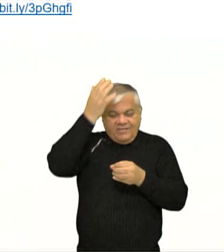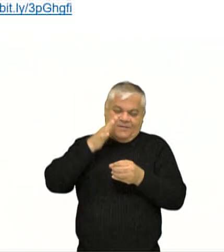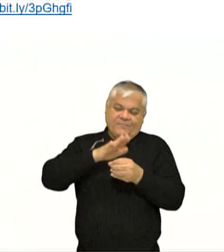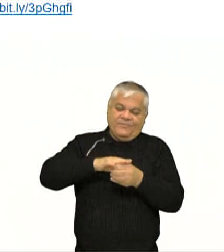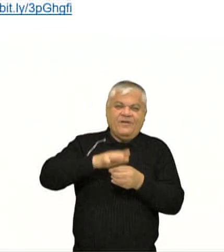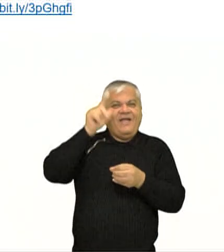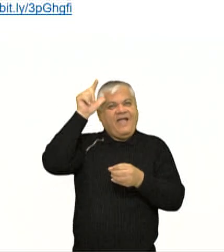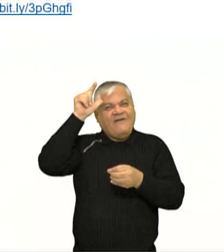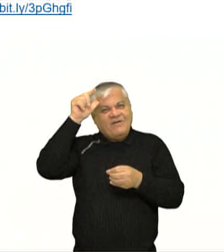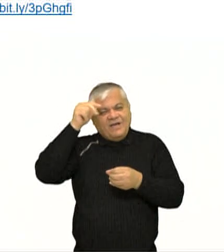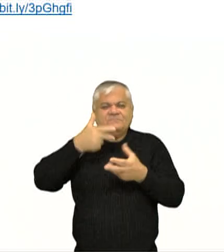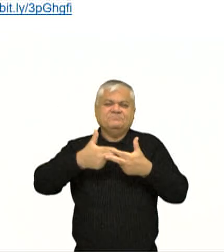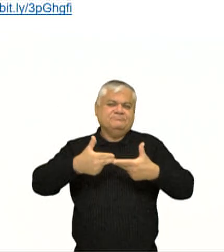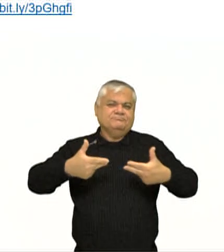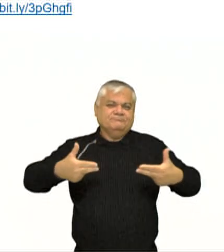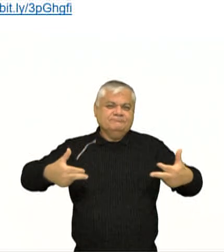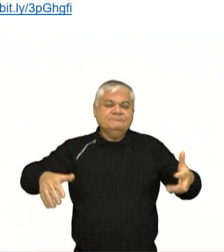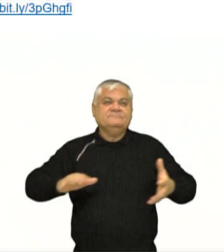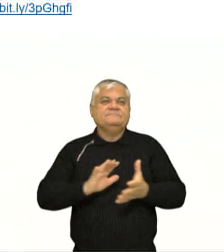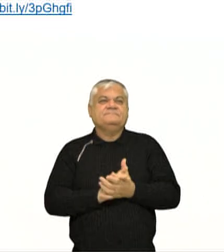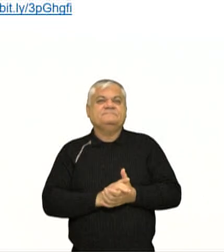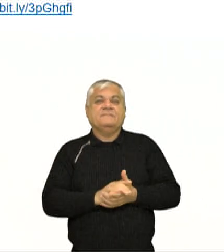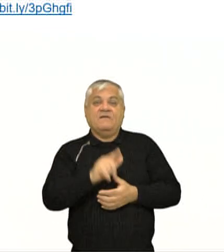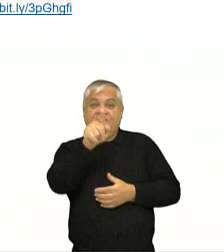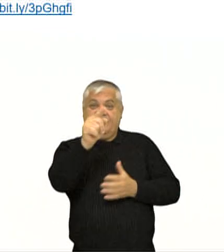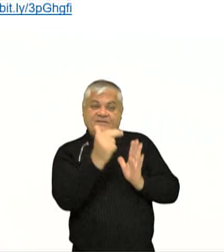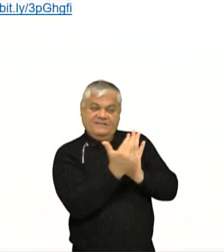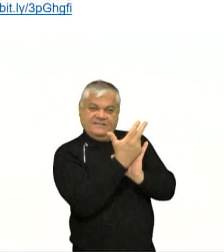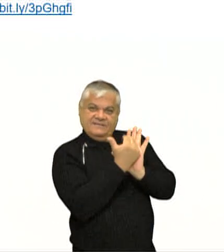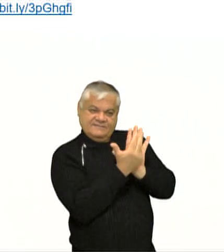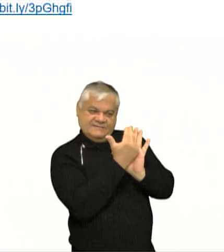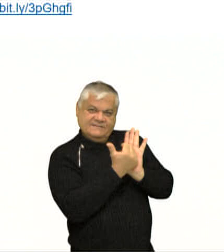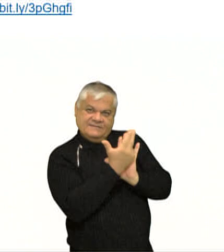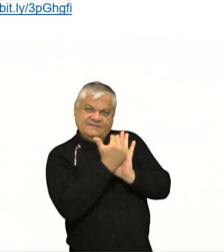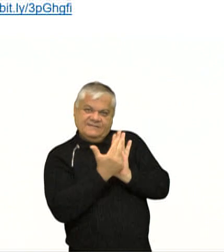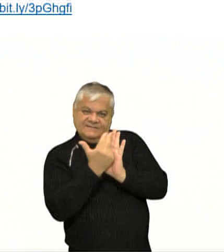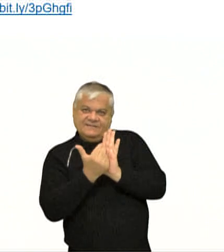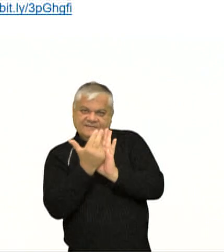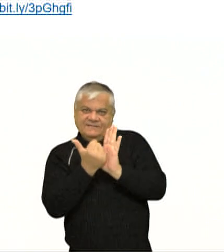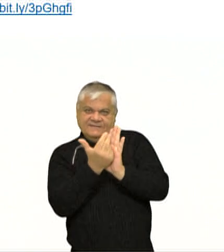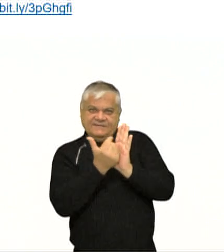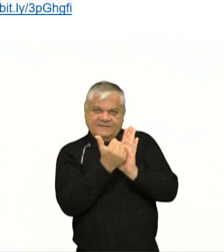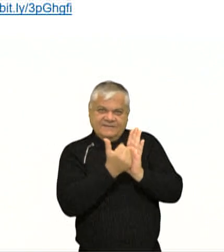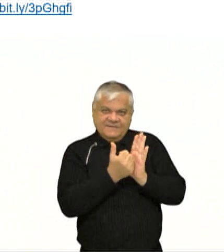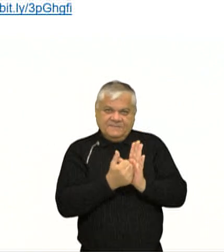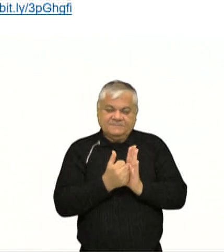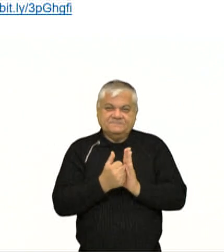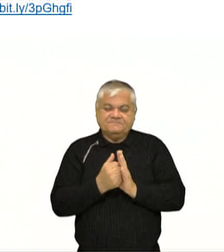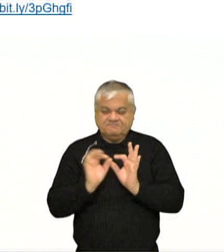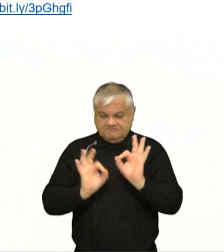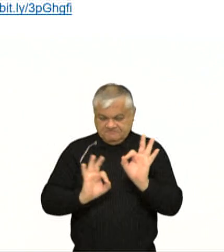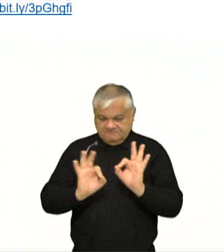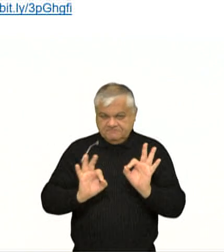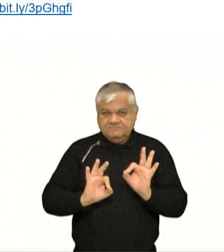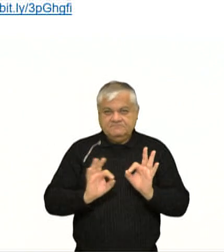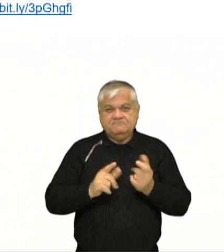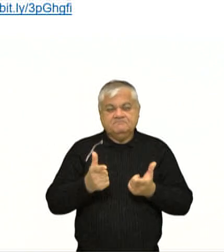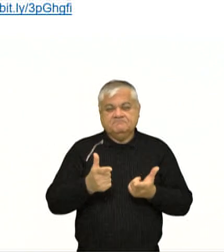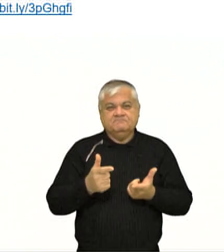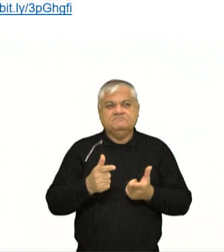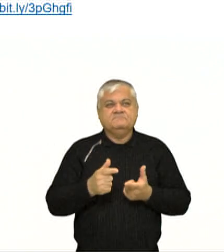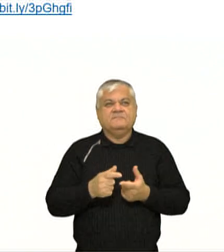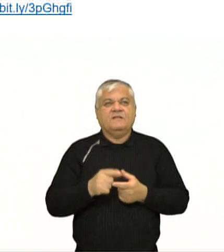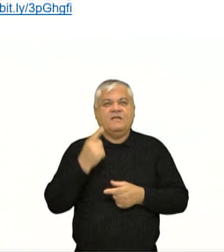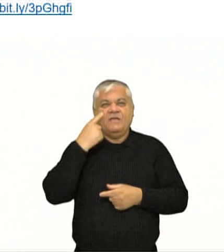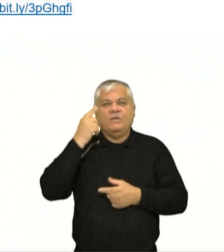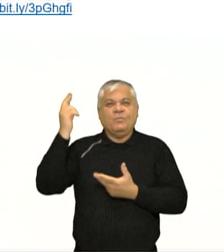lá. Você vai então desenhar as peças, fazer o desenho das peças, mais ou menos como a gente tem nessa imagem aqui,